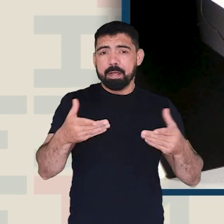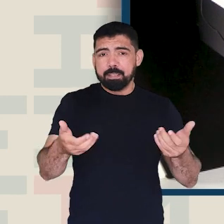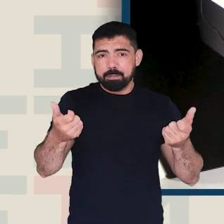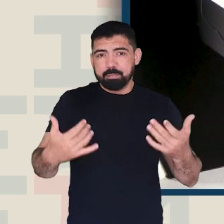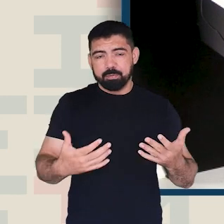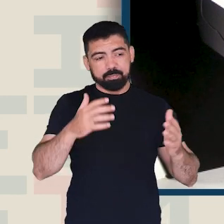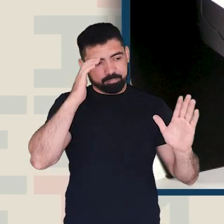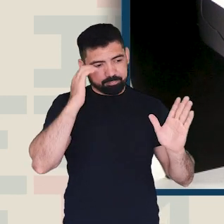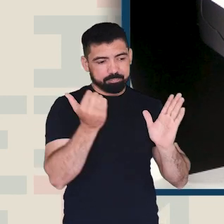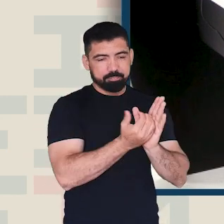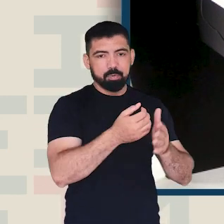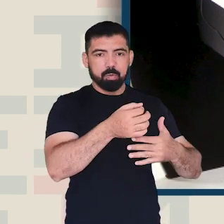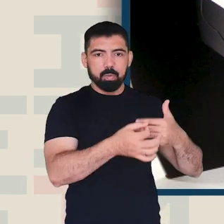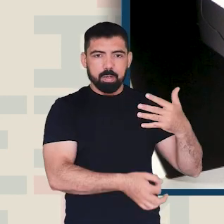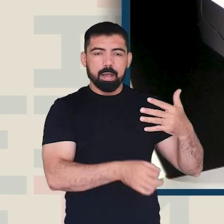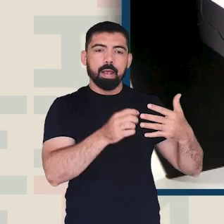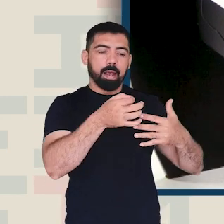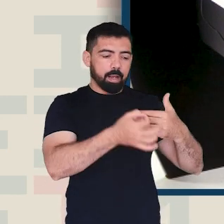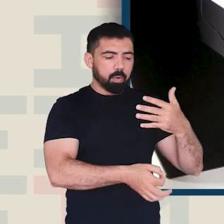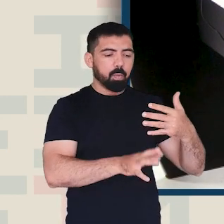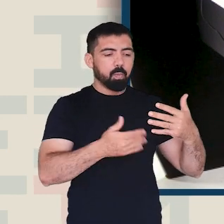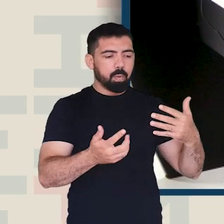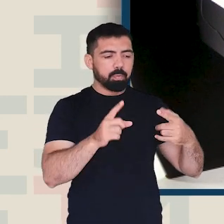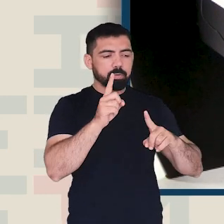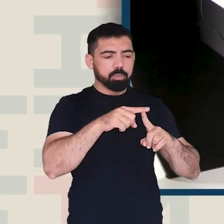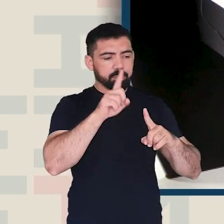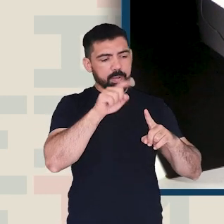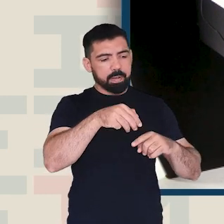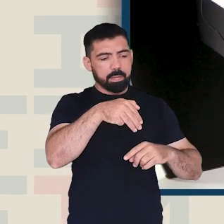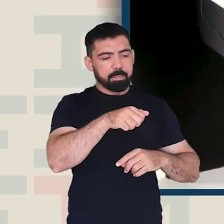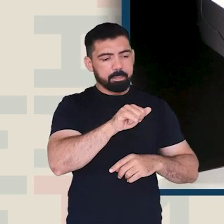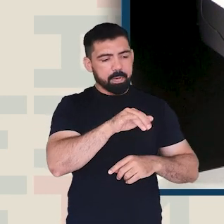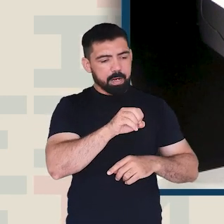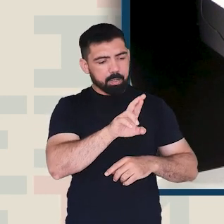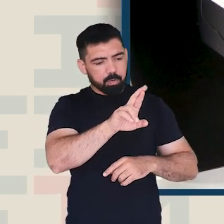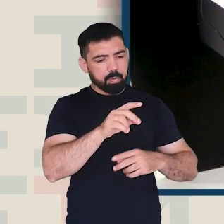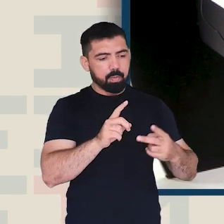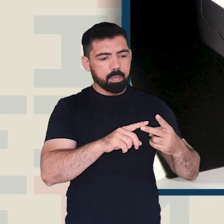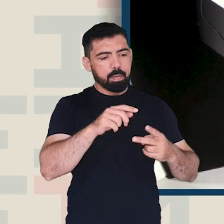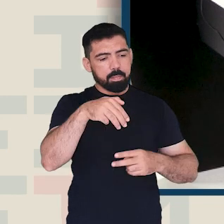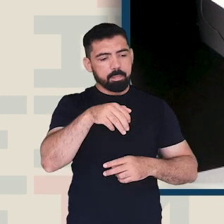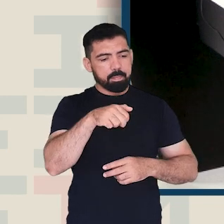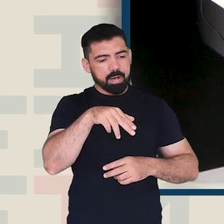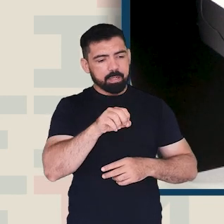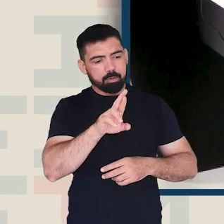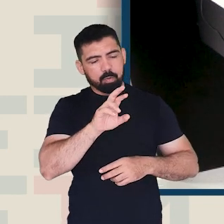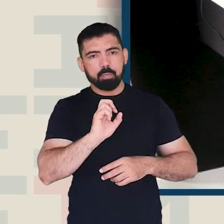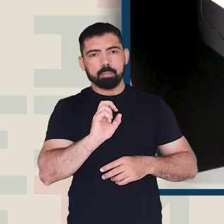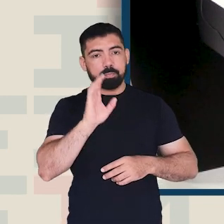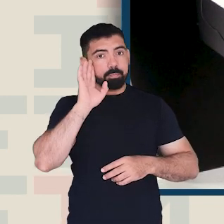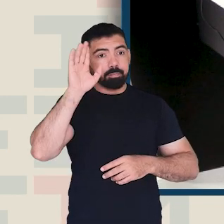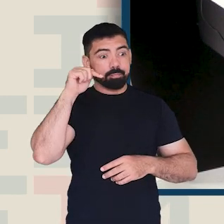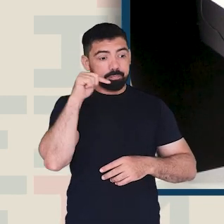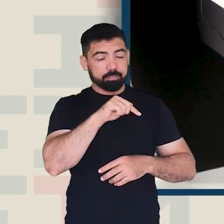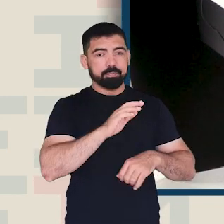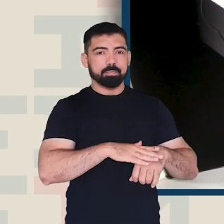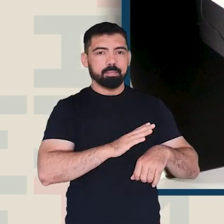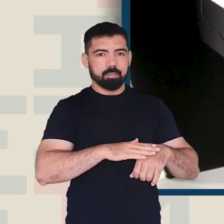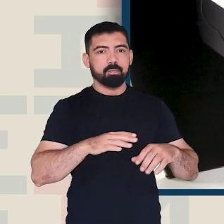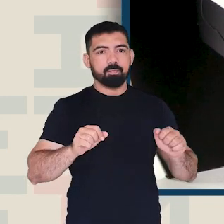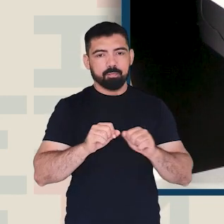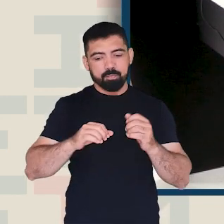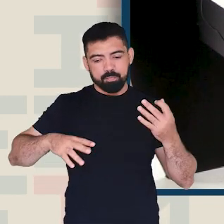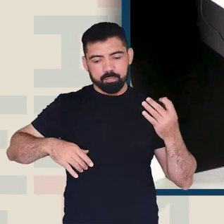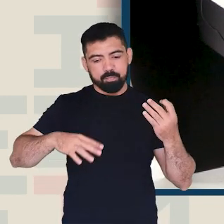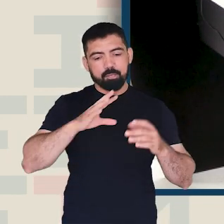aquele acorde é maior, se ele é menor, para que você use as notas do acorde, primariamente as notas daquele acorde, para compor o seu